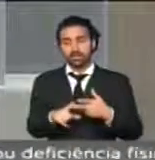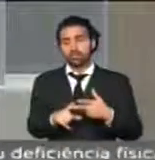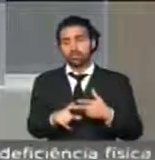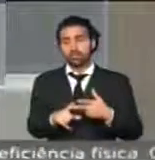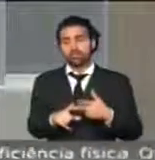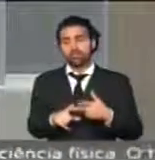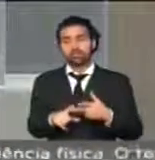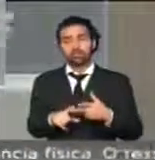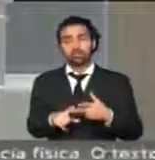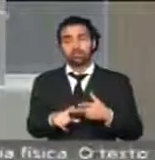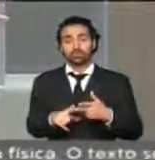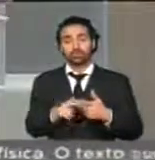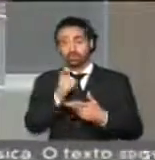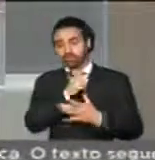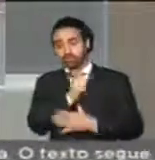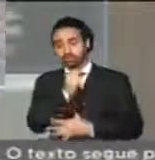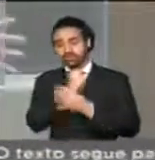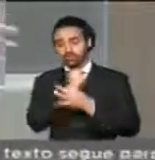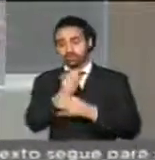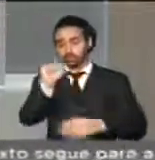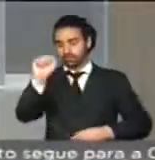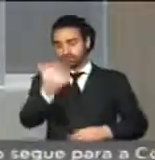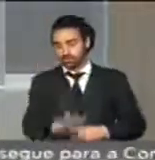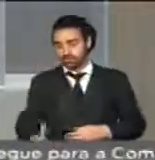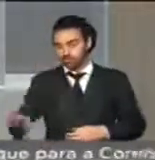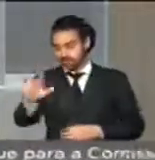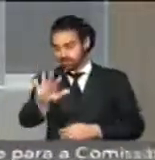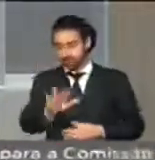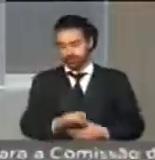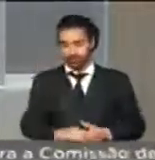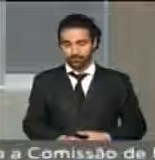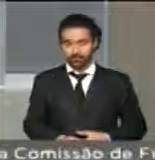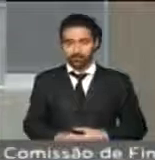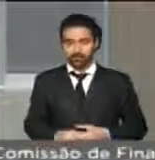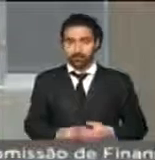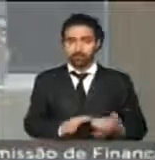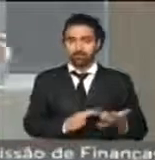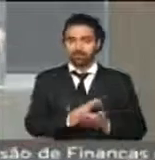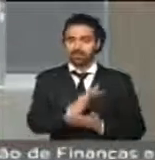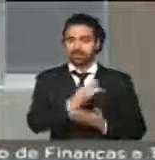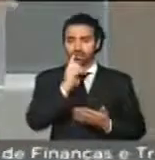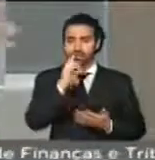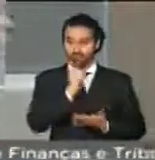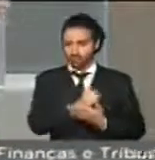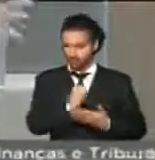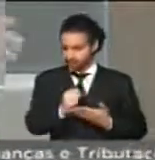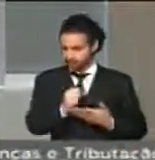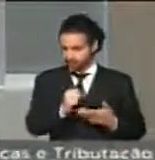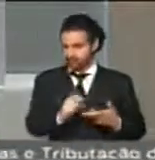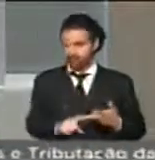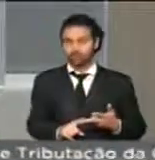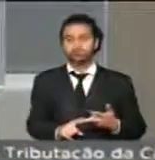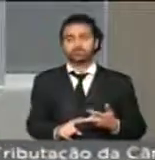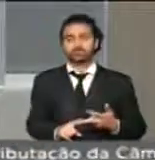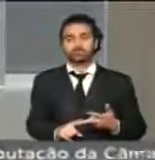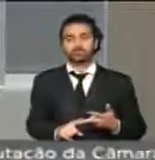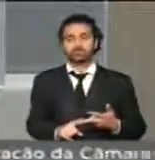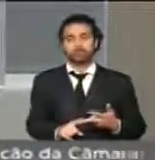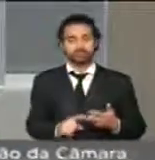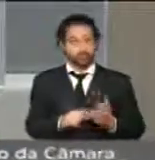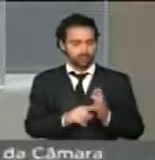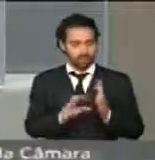para oferecer a segurança nacional, a fidelidade nos contratos através do seu ordenamento